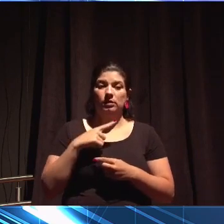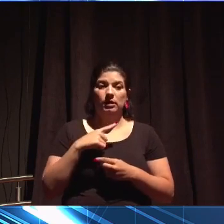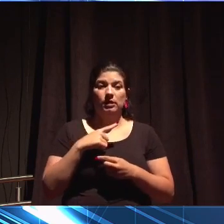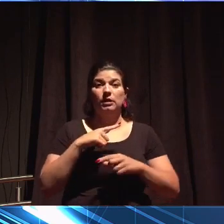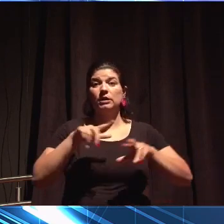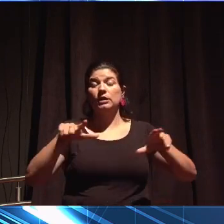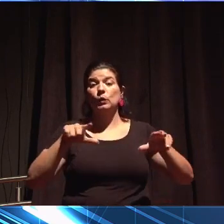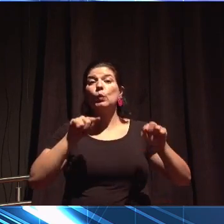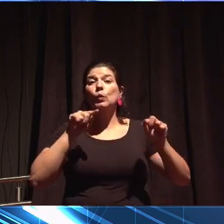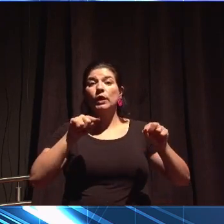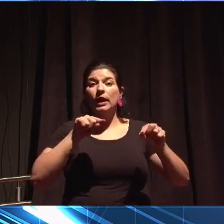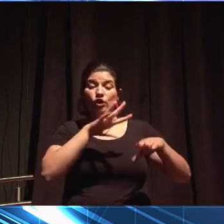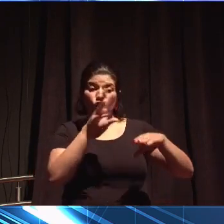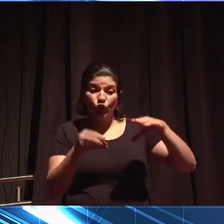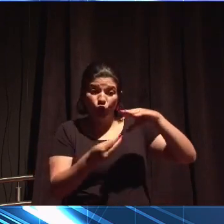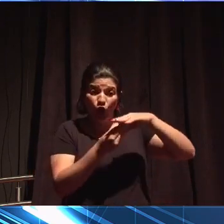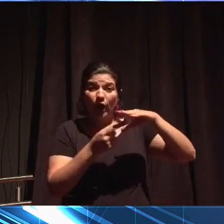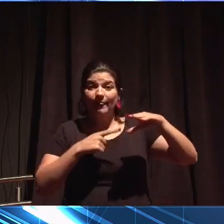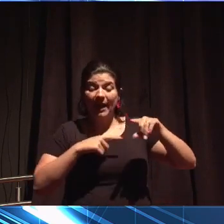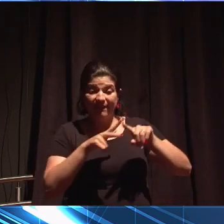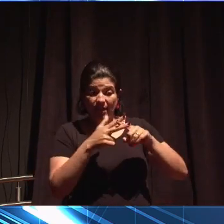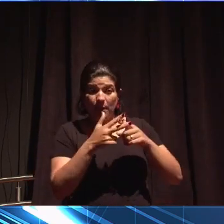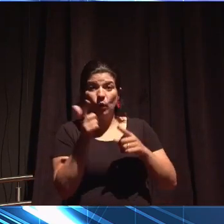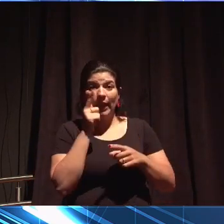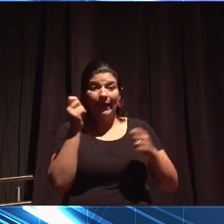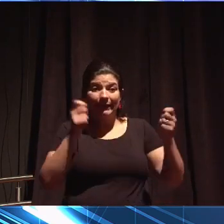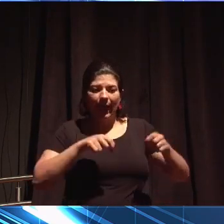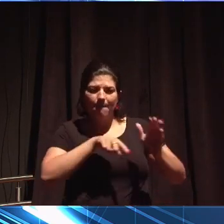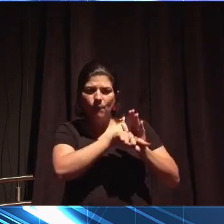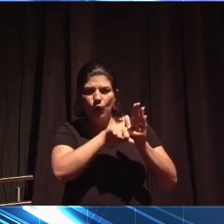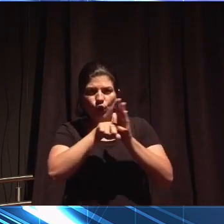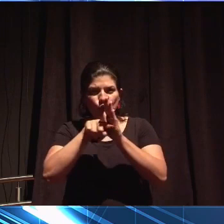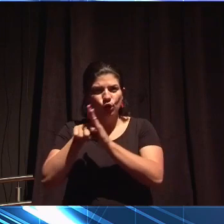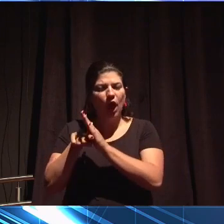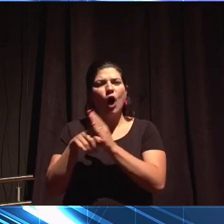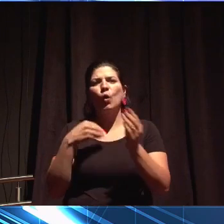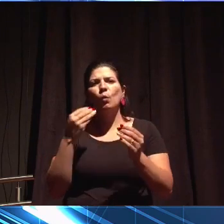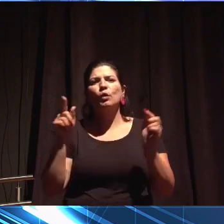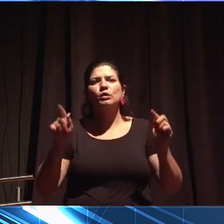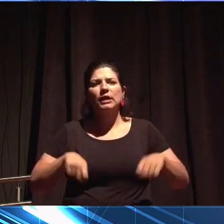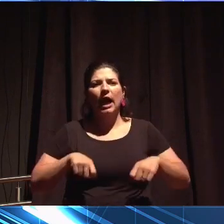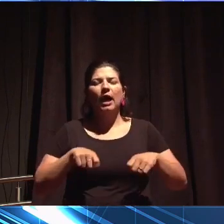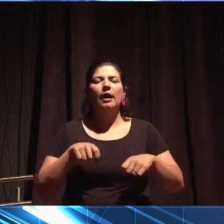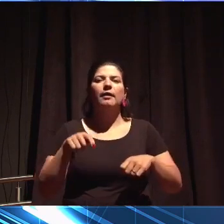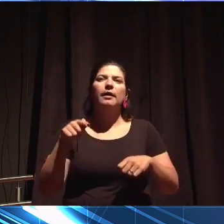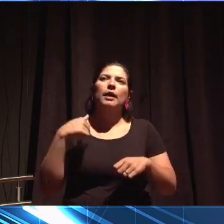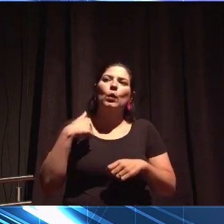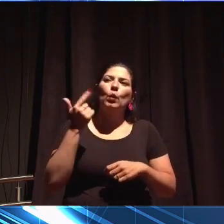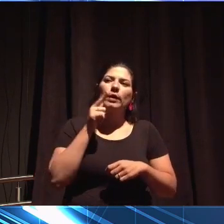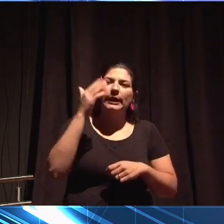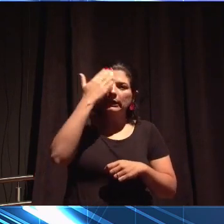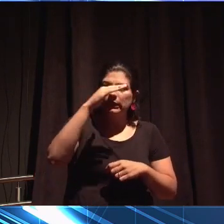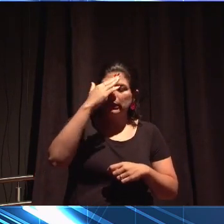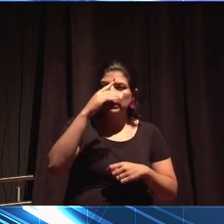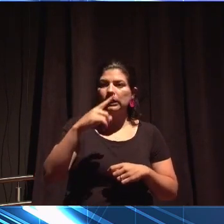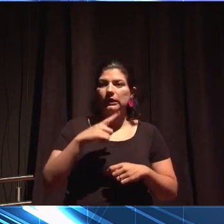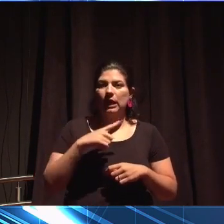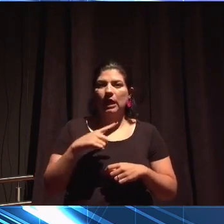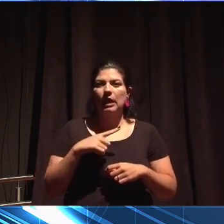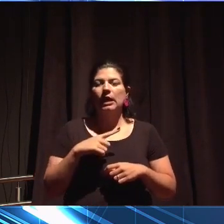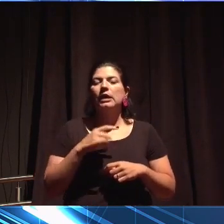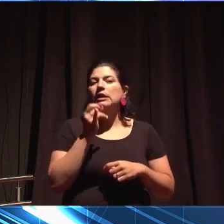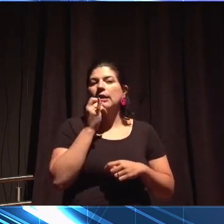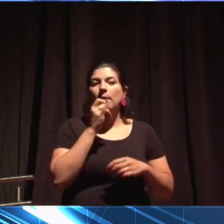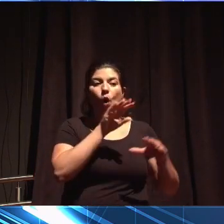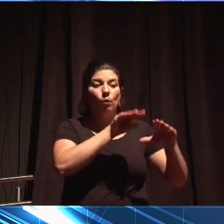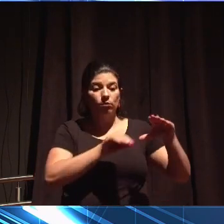ferramentas para que a gente consiga monitorar ali como a saúde das nossas aplicações, né? Então, poxa, eu consigo entender se eu estou superdimensionado e